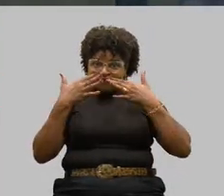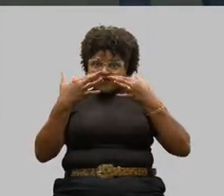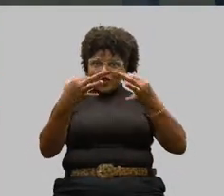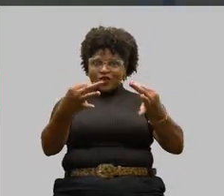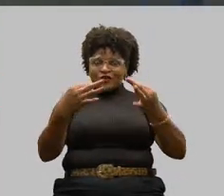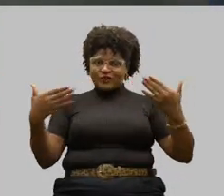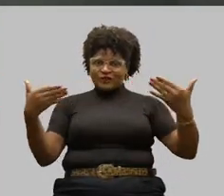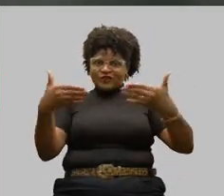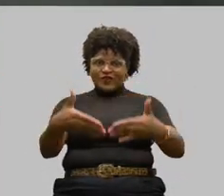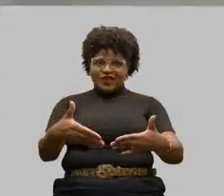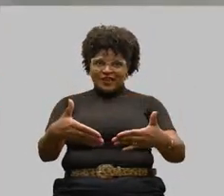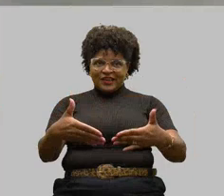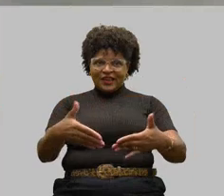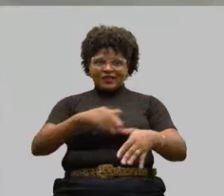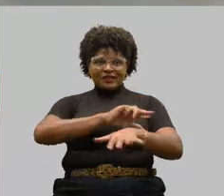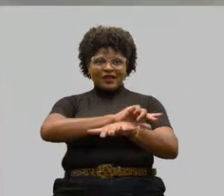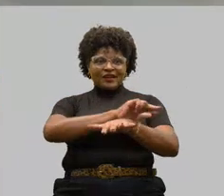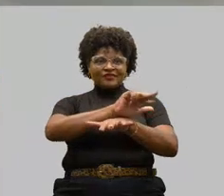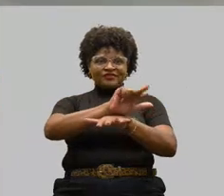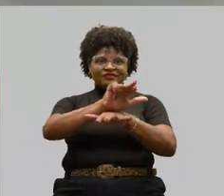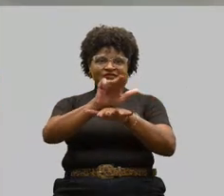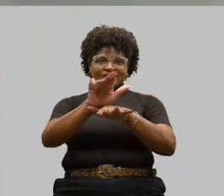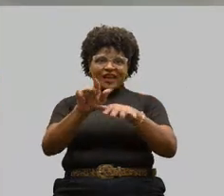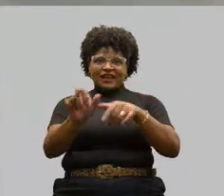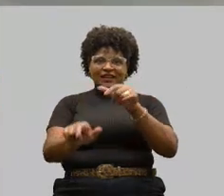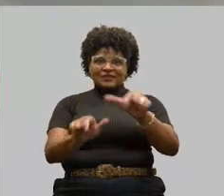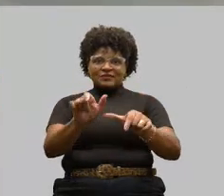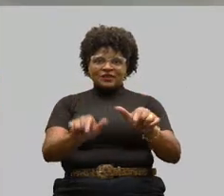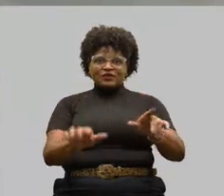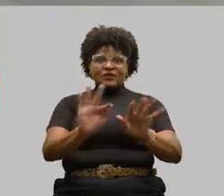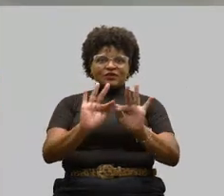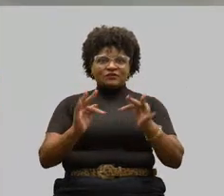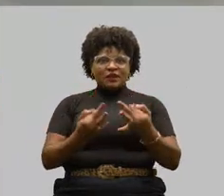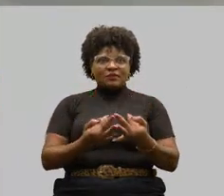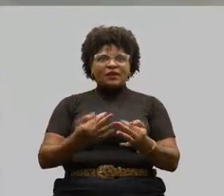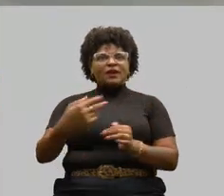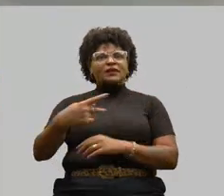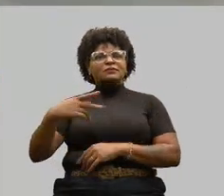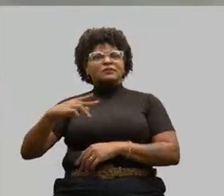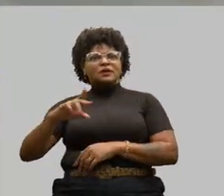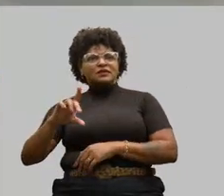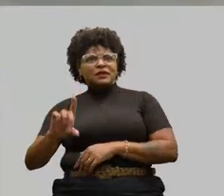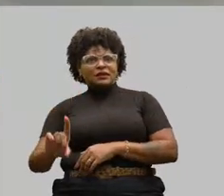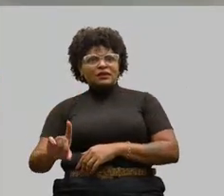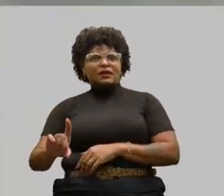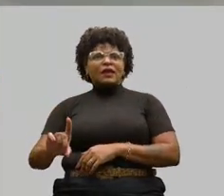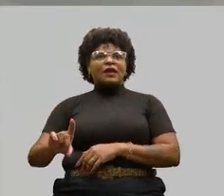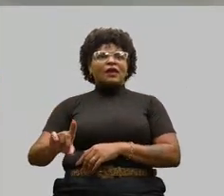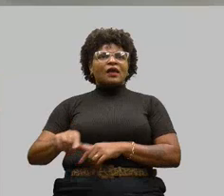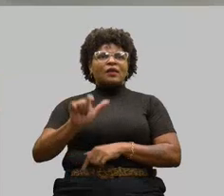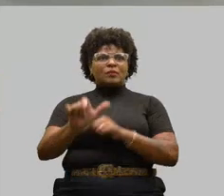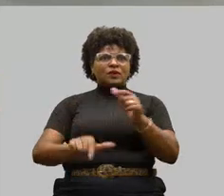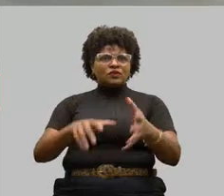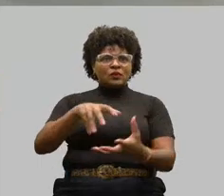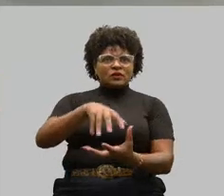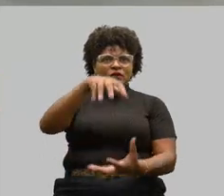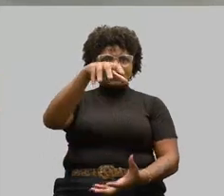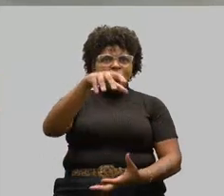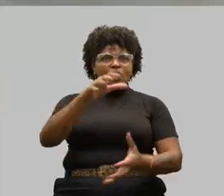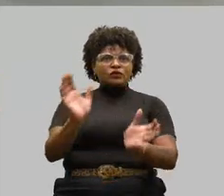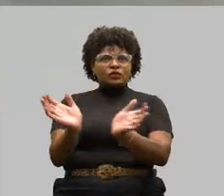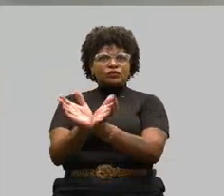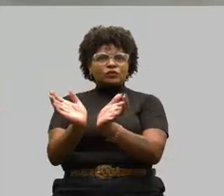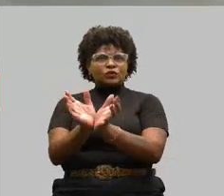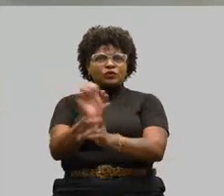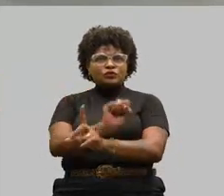composta de familiares pessoas com deficiência entidades organizações sociais que atuam nessa